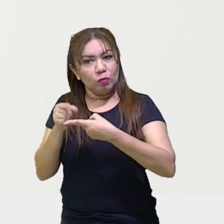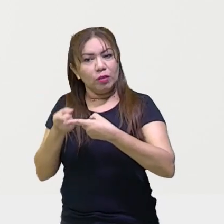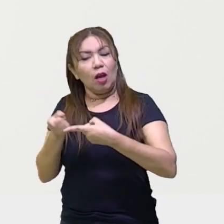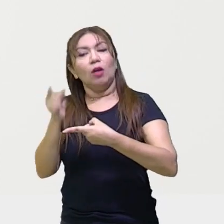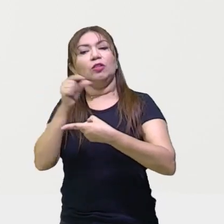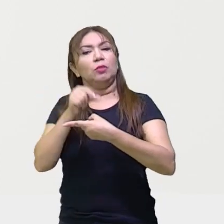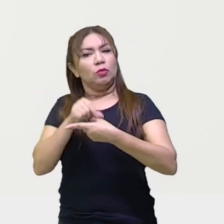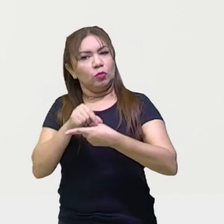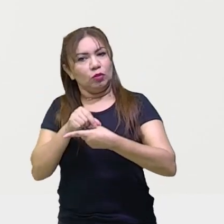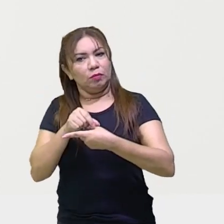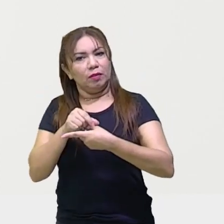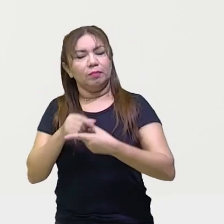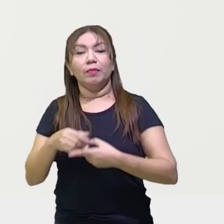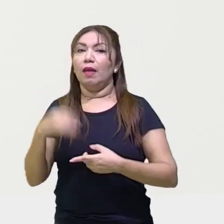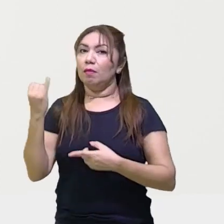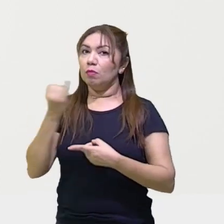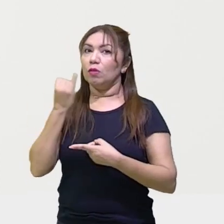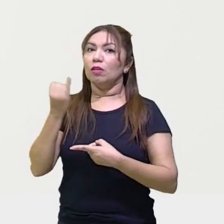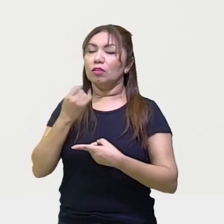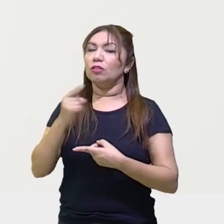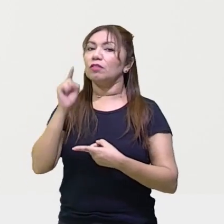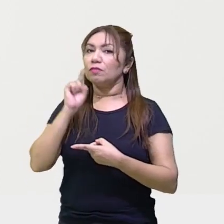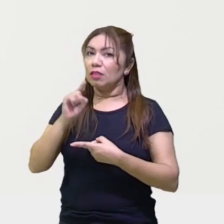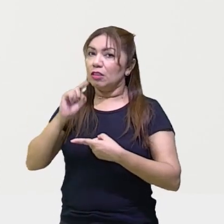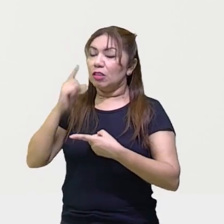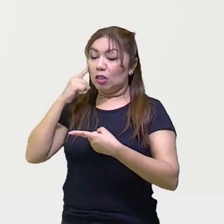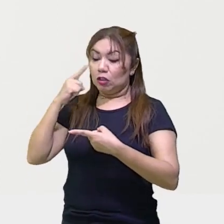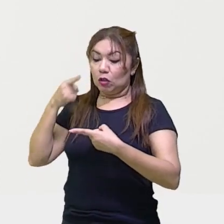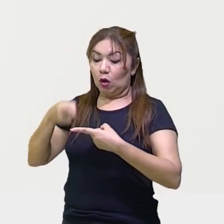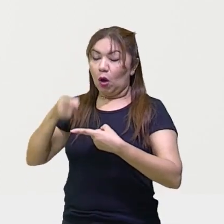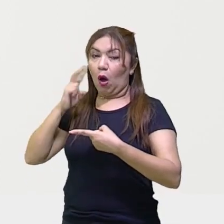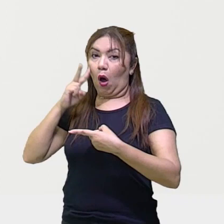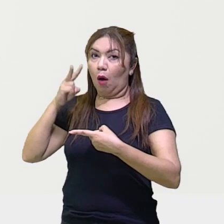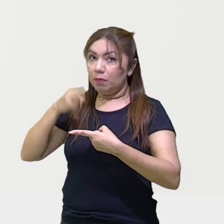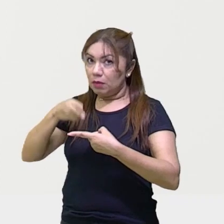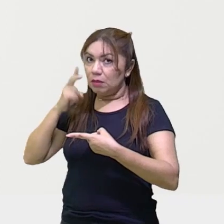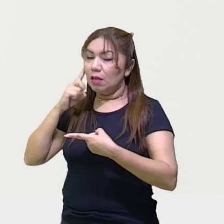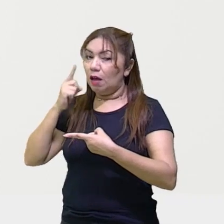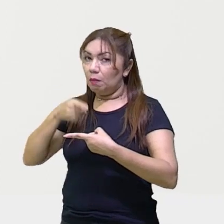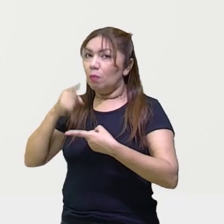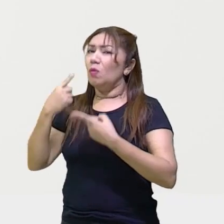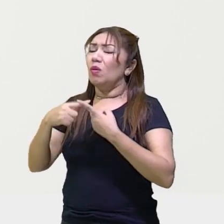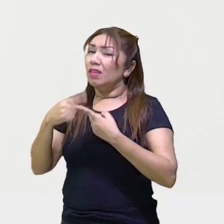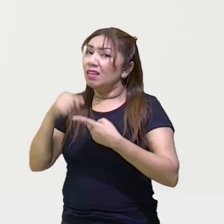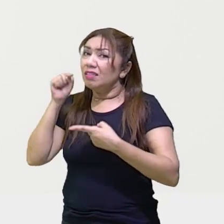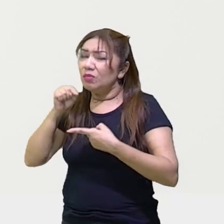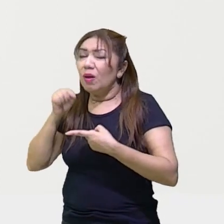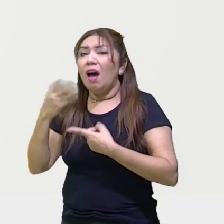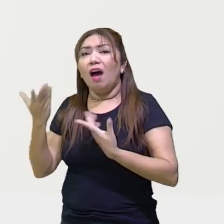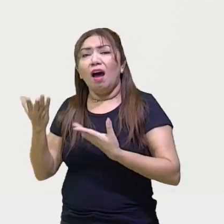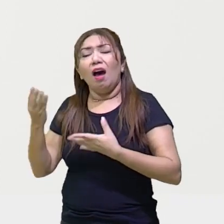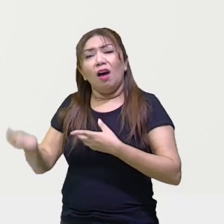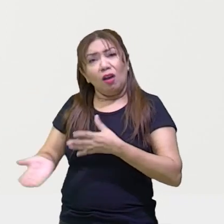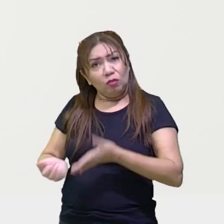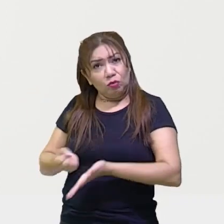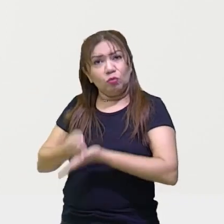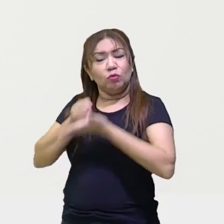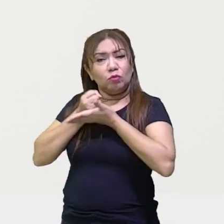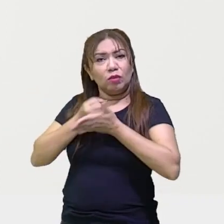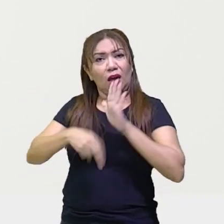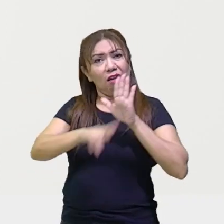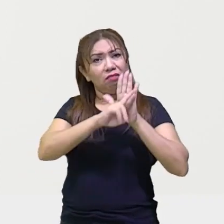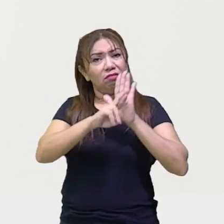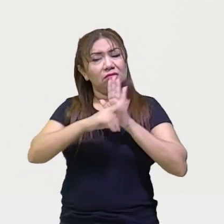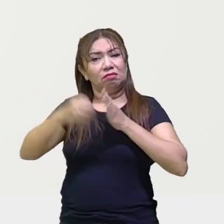antepenúltima, tá bom? É importante que vocês sinalizem isso, porque isso vai ajudá-los na hora de lembrar das regras